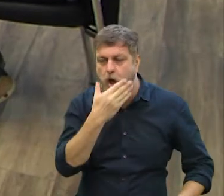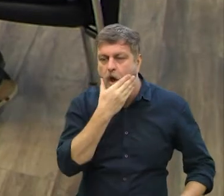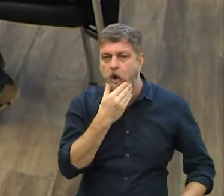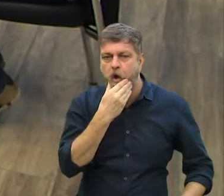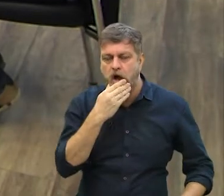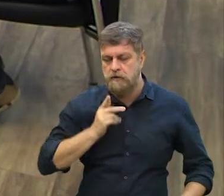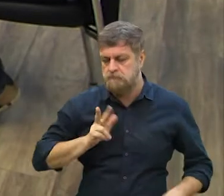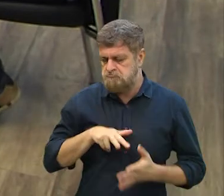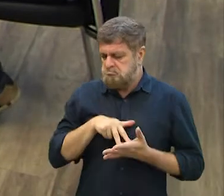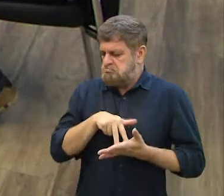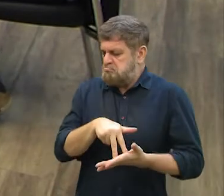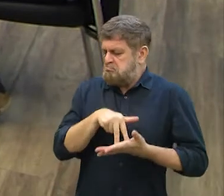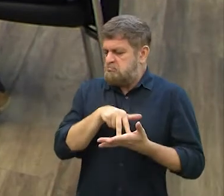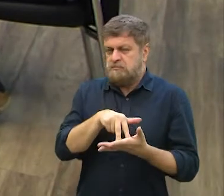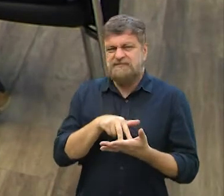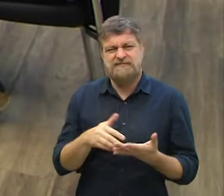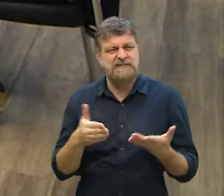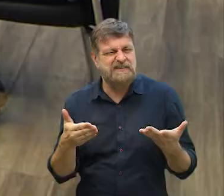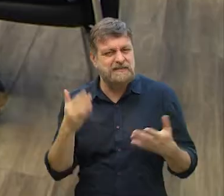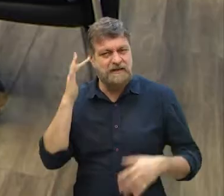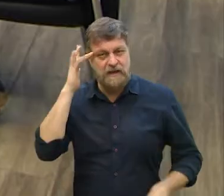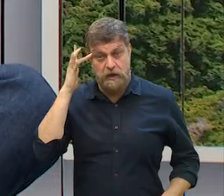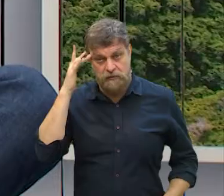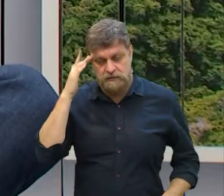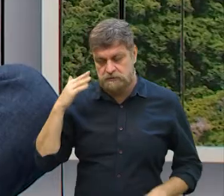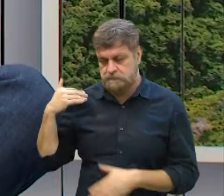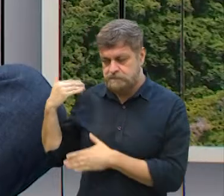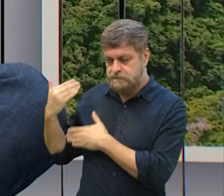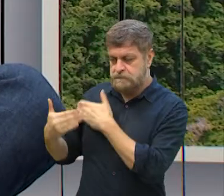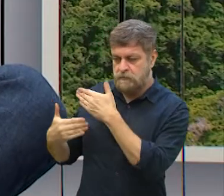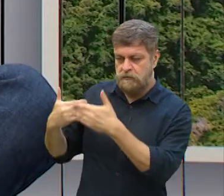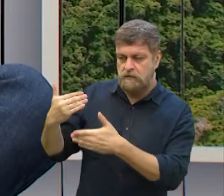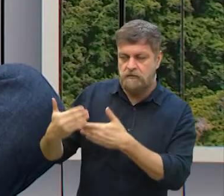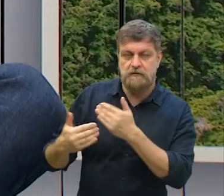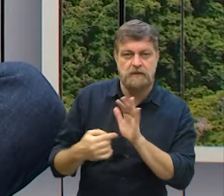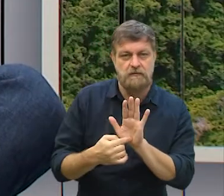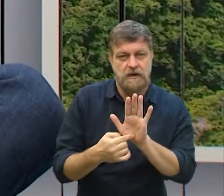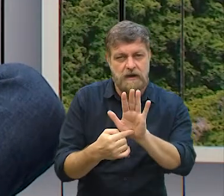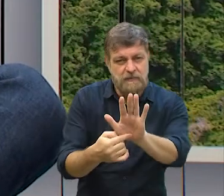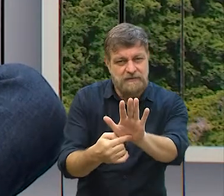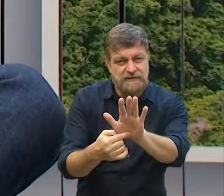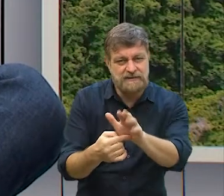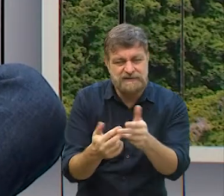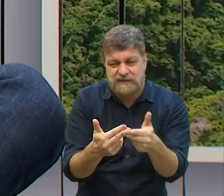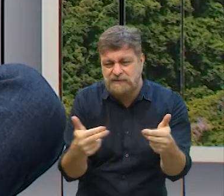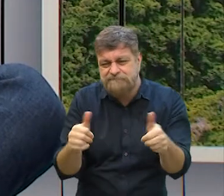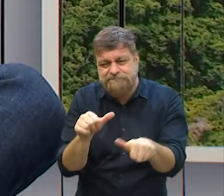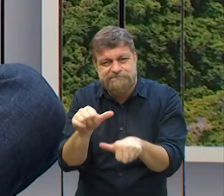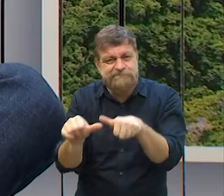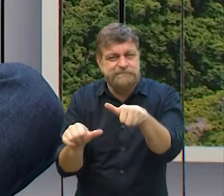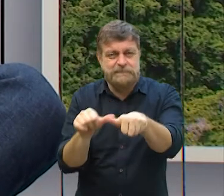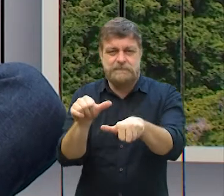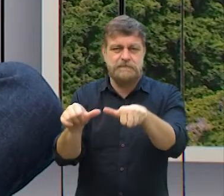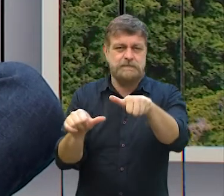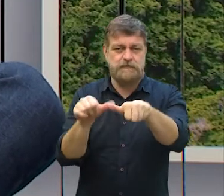homem enverga, mas não quebra. Enfim, eu acho que o tempo está aí para mostrar que as coisas